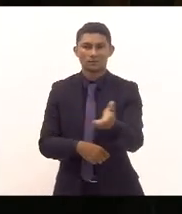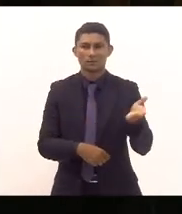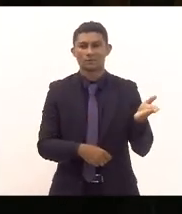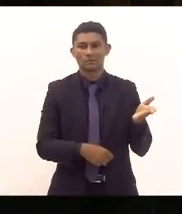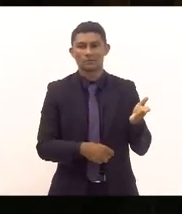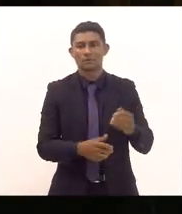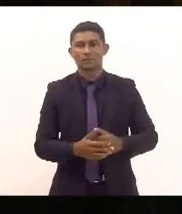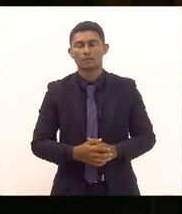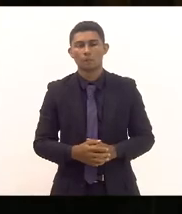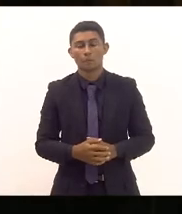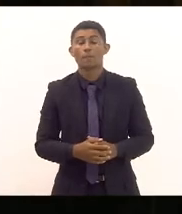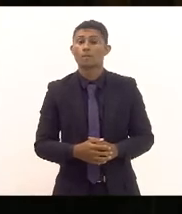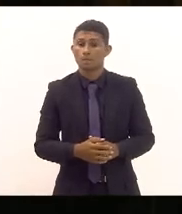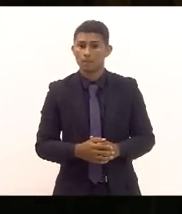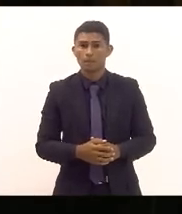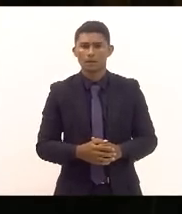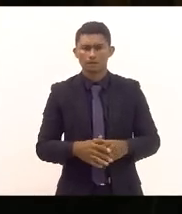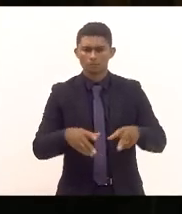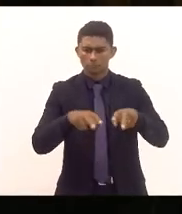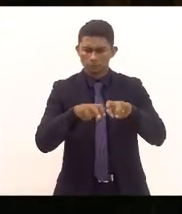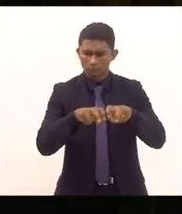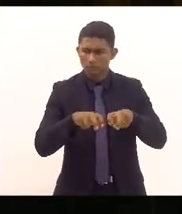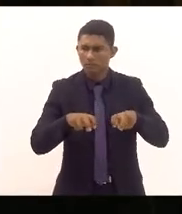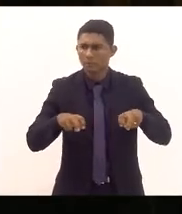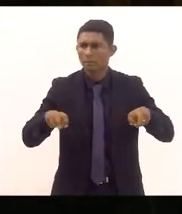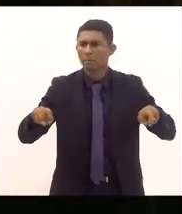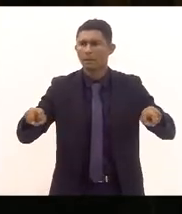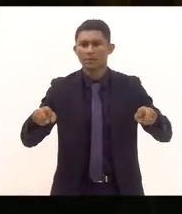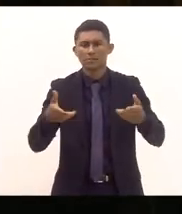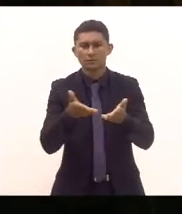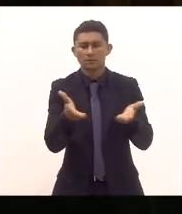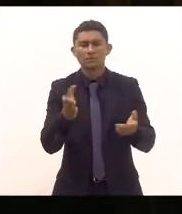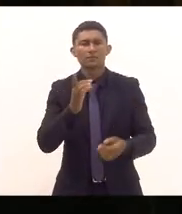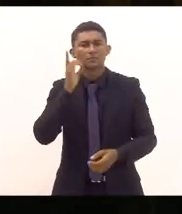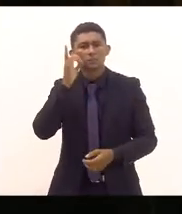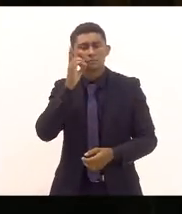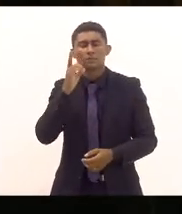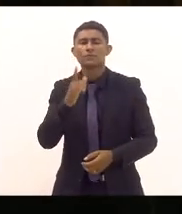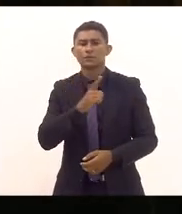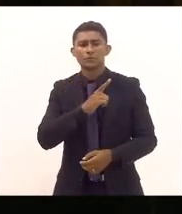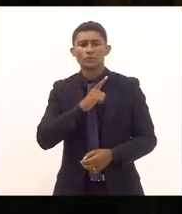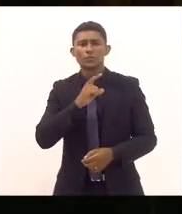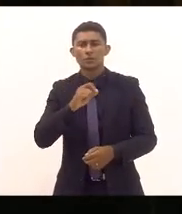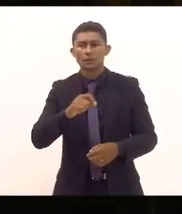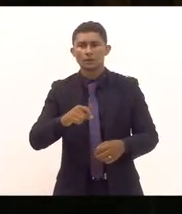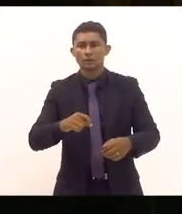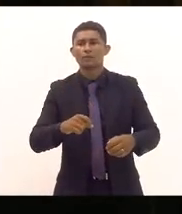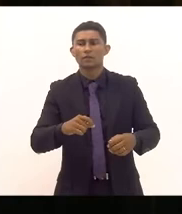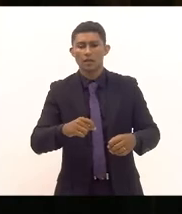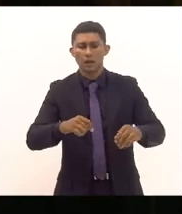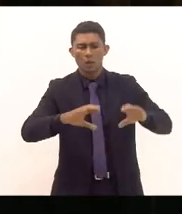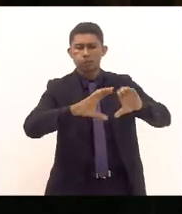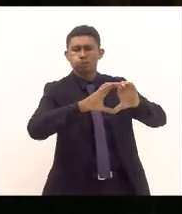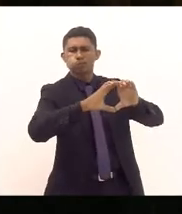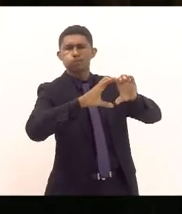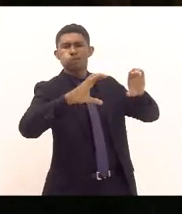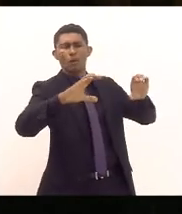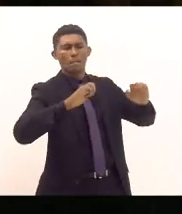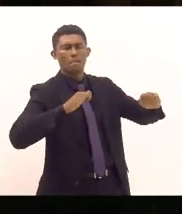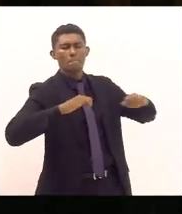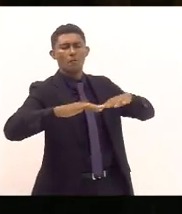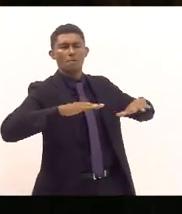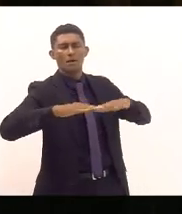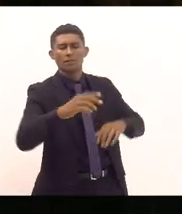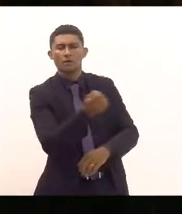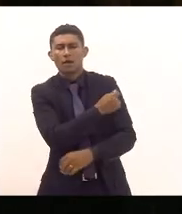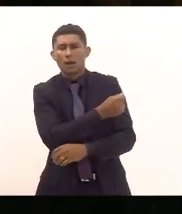reunião que na para a mesa onde estavam sentados os deputados tinham faixas de movimentos estudantis